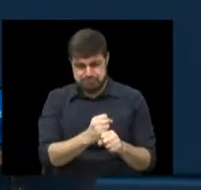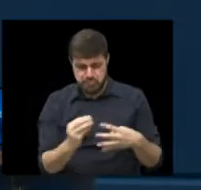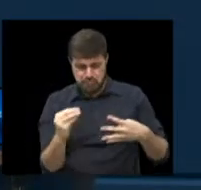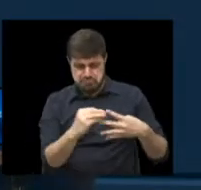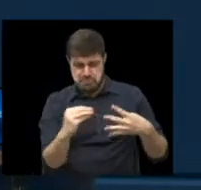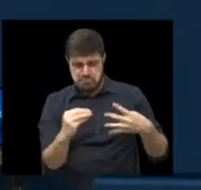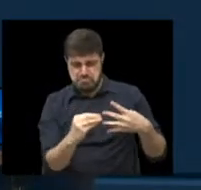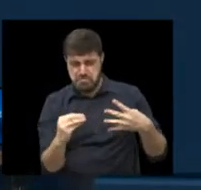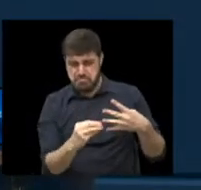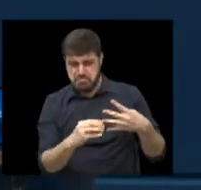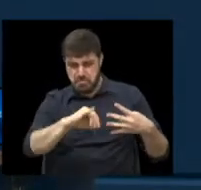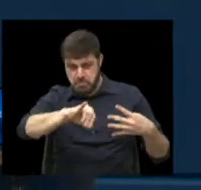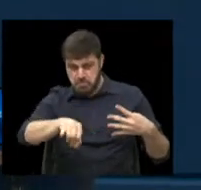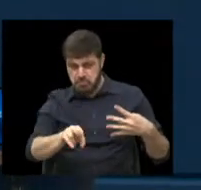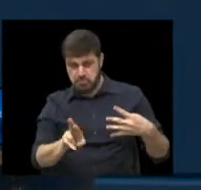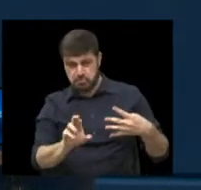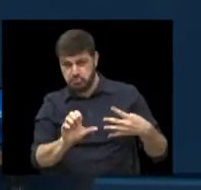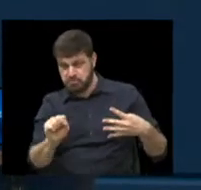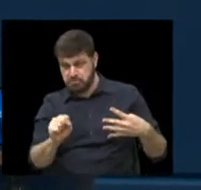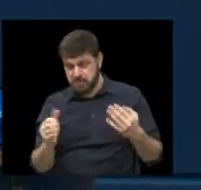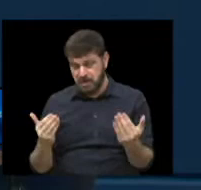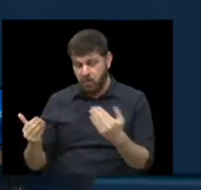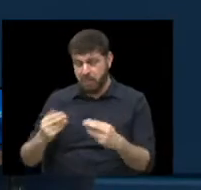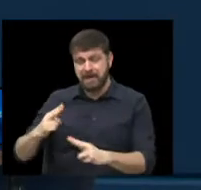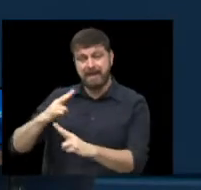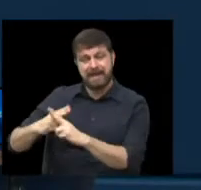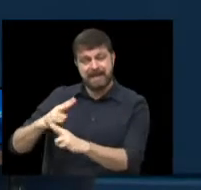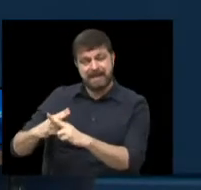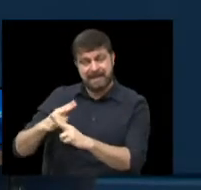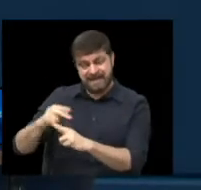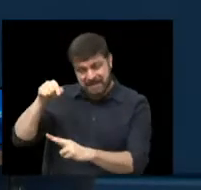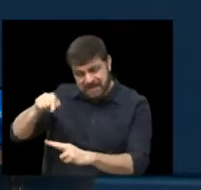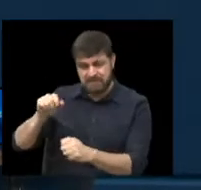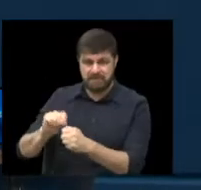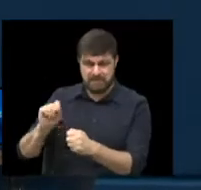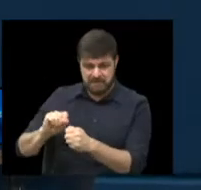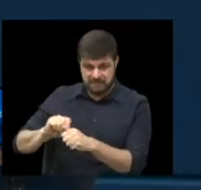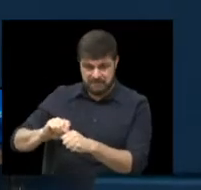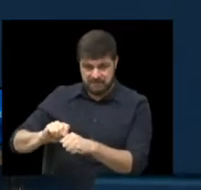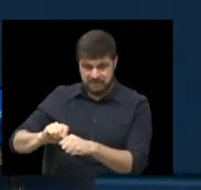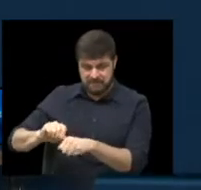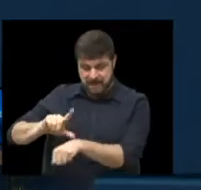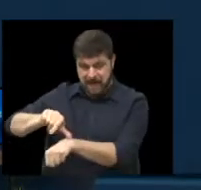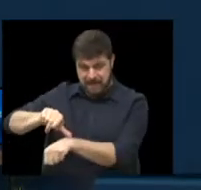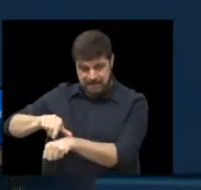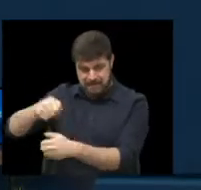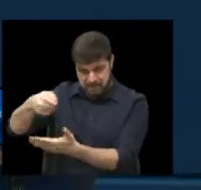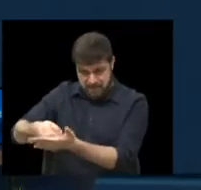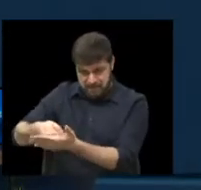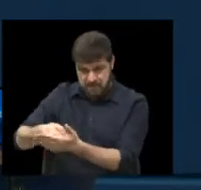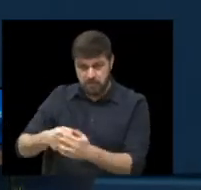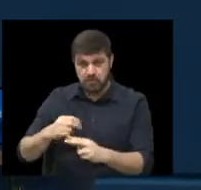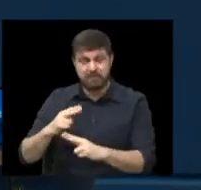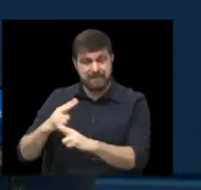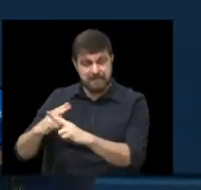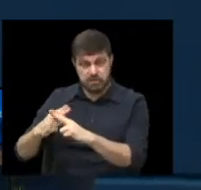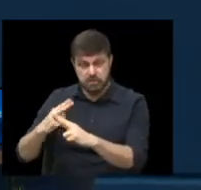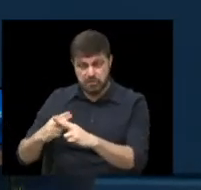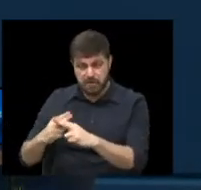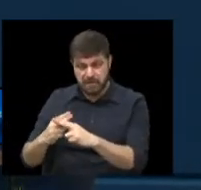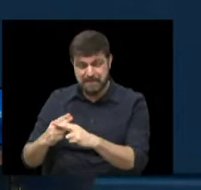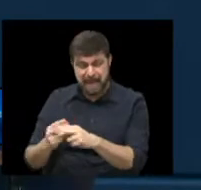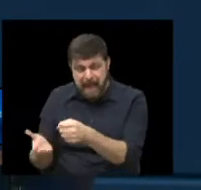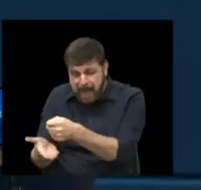juros apresentado pela Caixa Econômica Federal em renegociação. O juros mínimo apresentado pela Caixa Econômica Federal